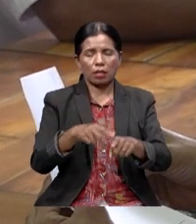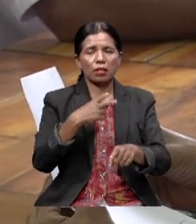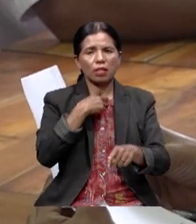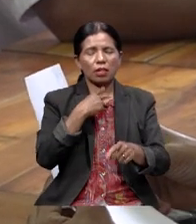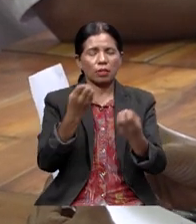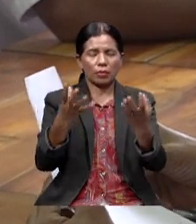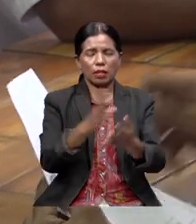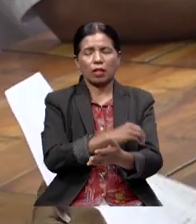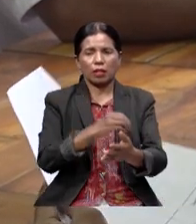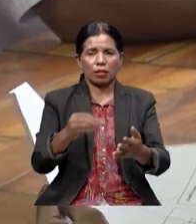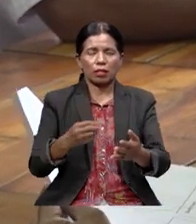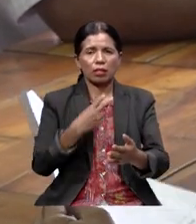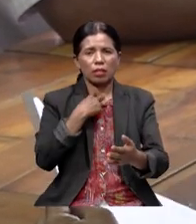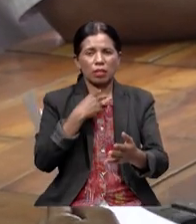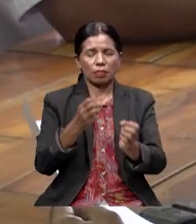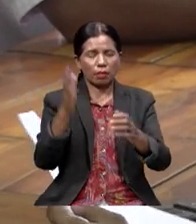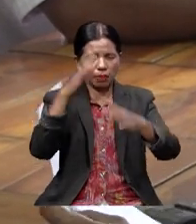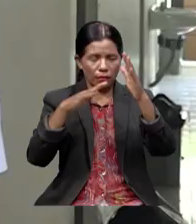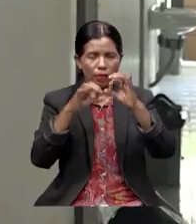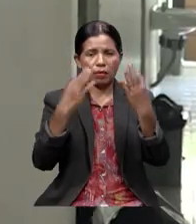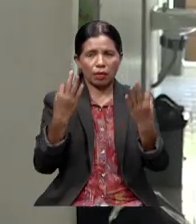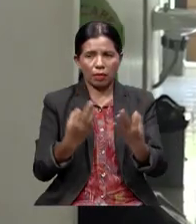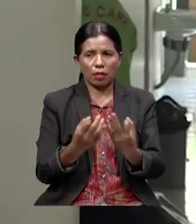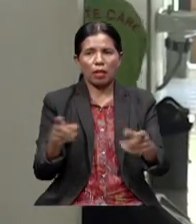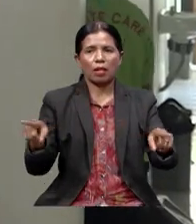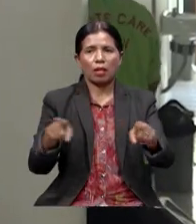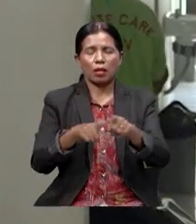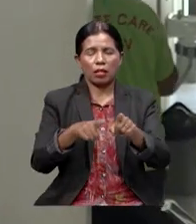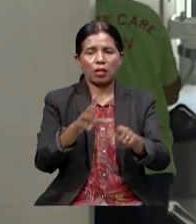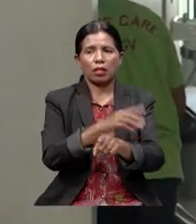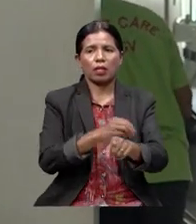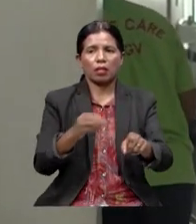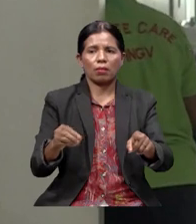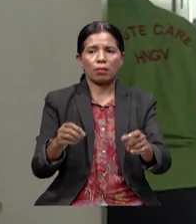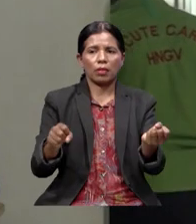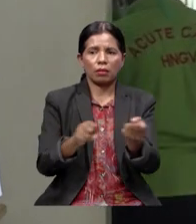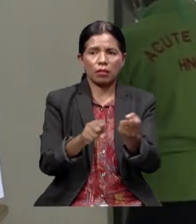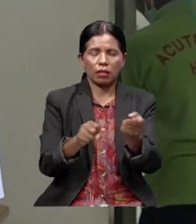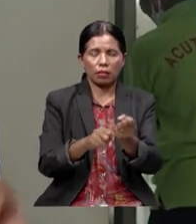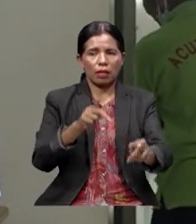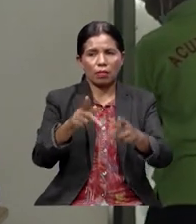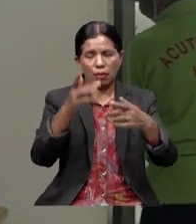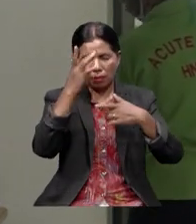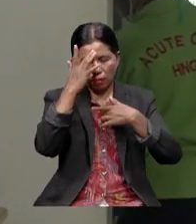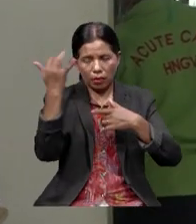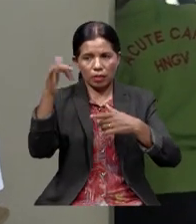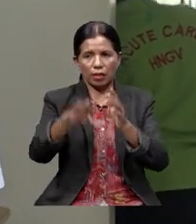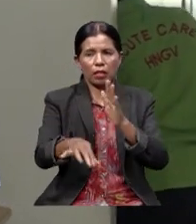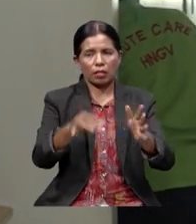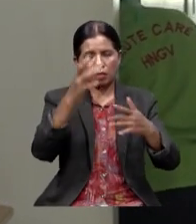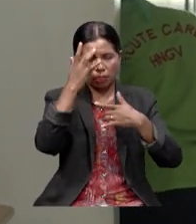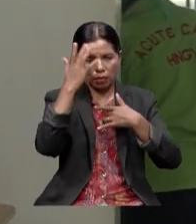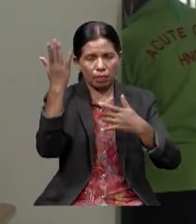no esquizofrenia, problema família mos, hanesan fator iranebe contribui ba paciente siranebe retan moras